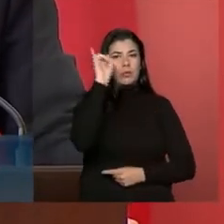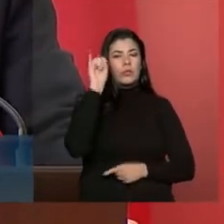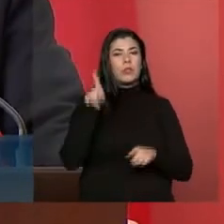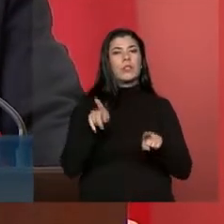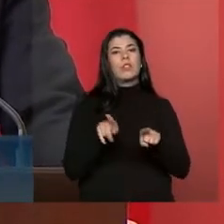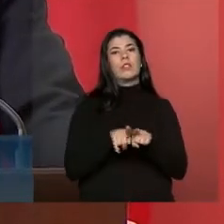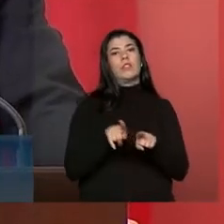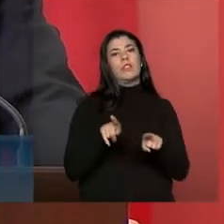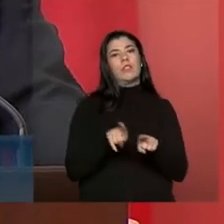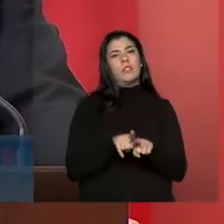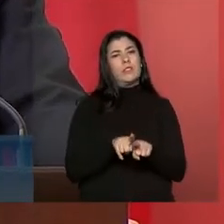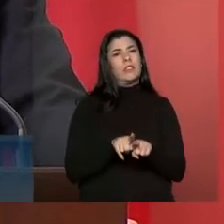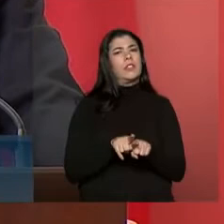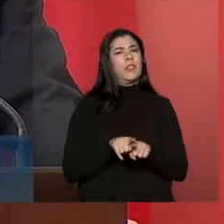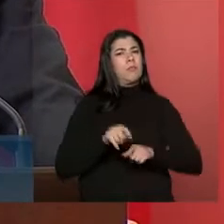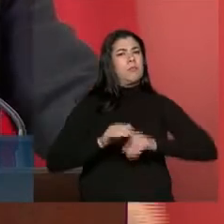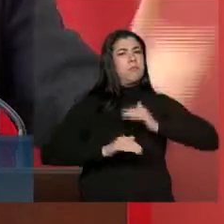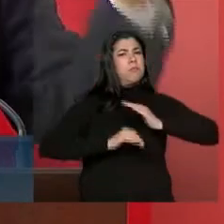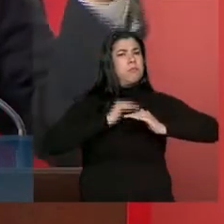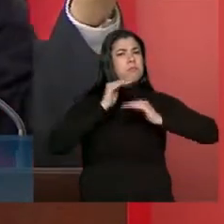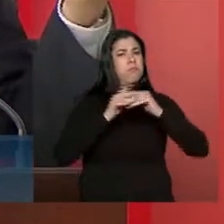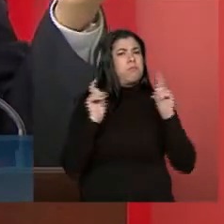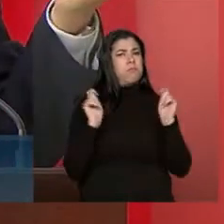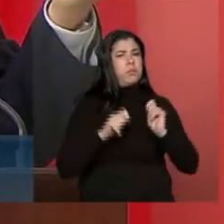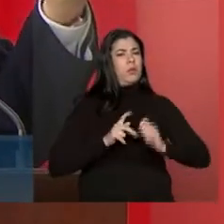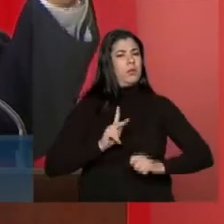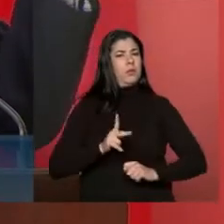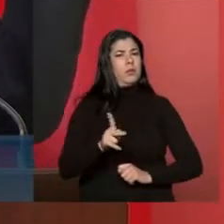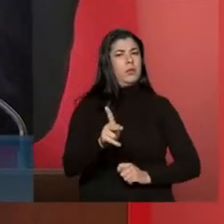tem enorme potencialidade.